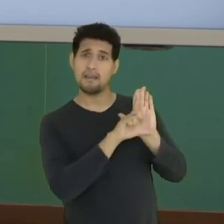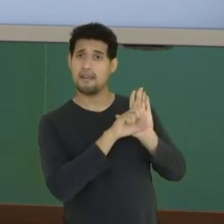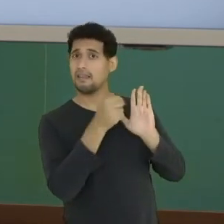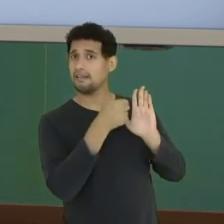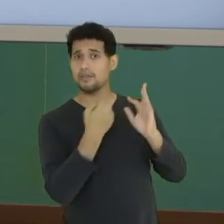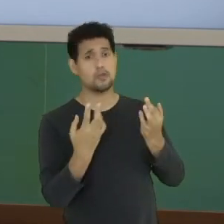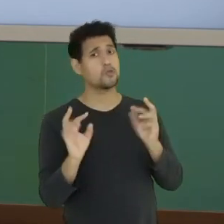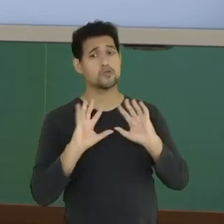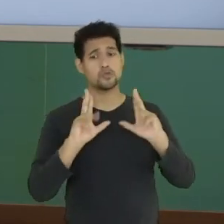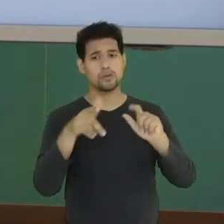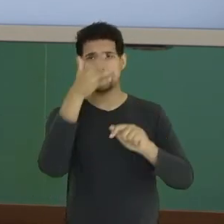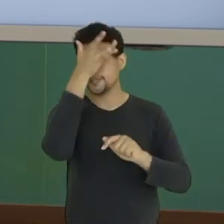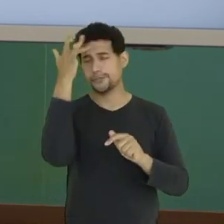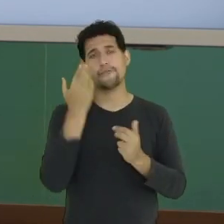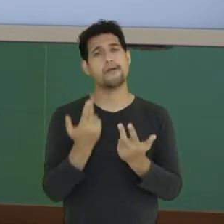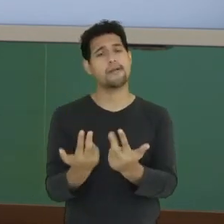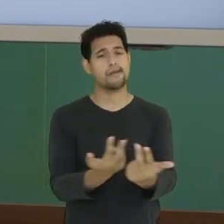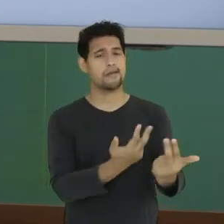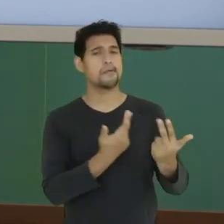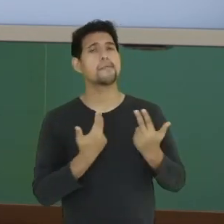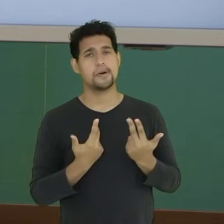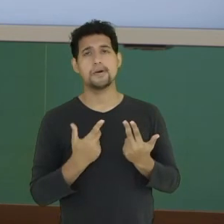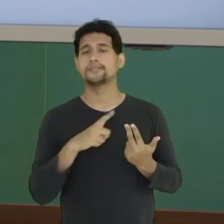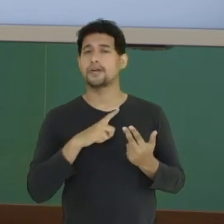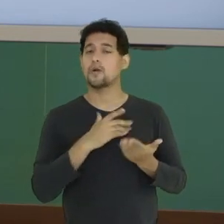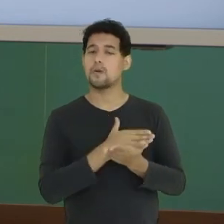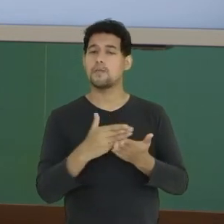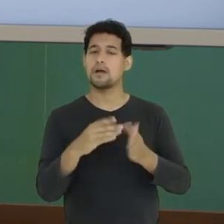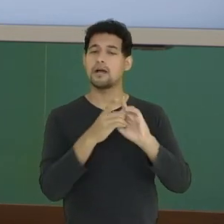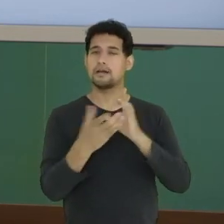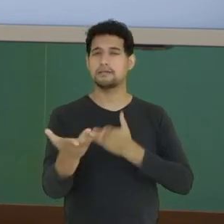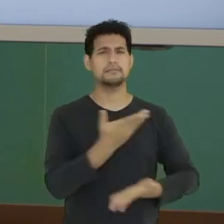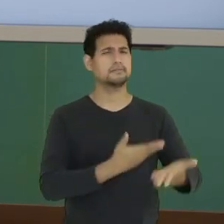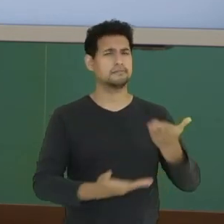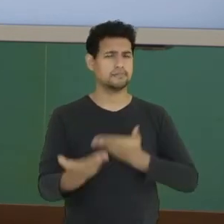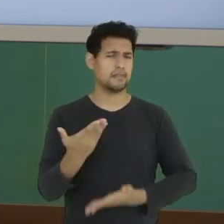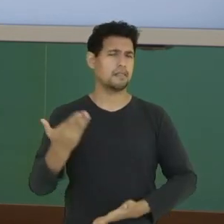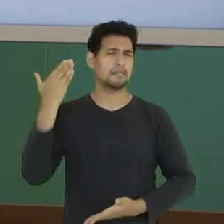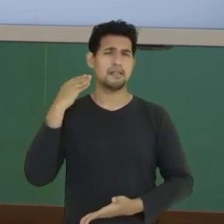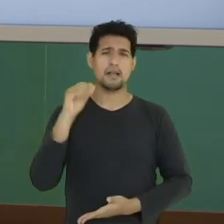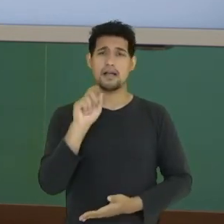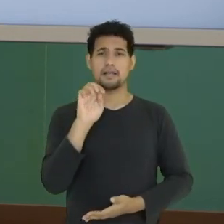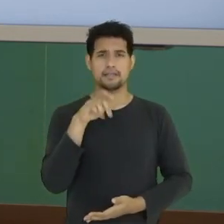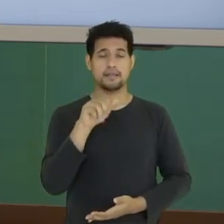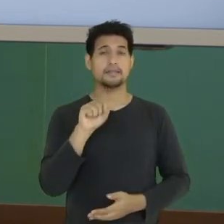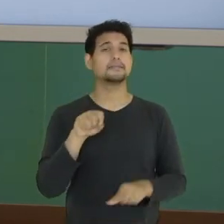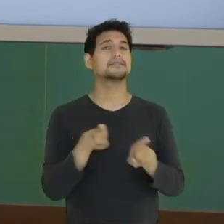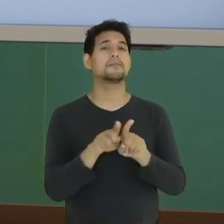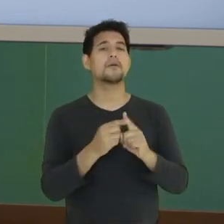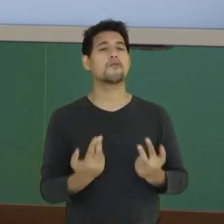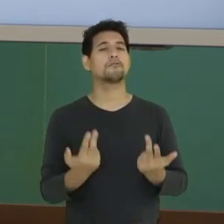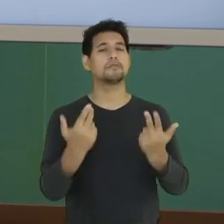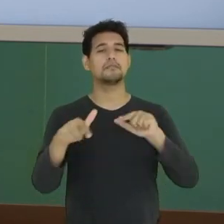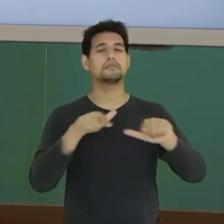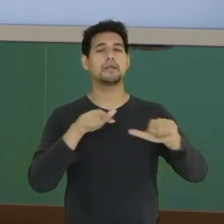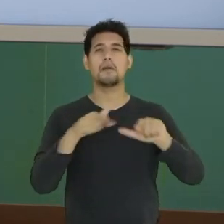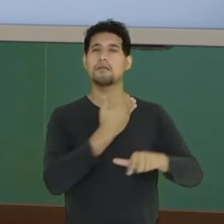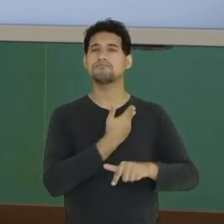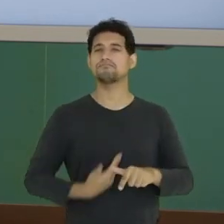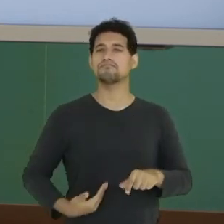e já era um princípio da democracia ateniense. A igualdade de acesso aos cargos públicos, a ideia